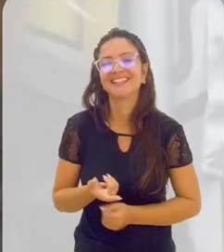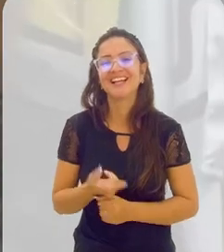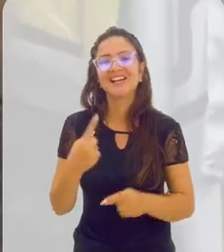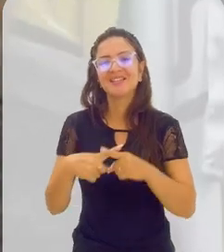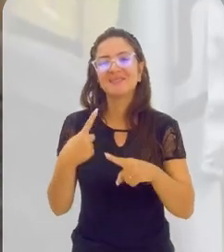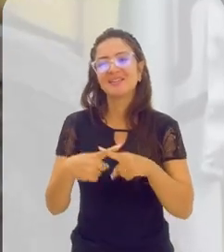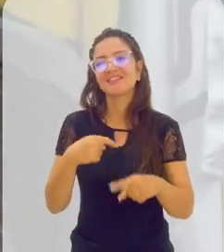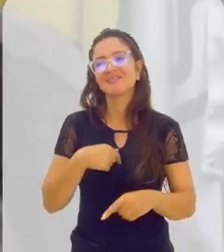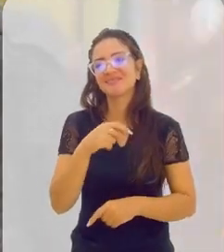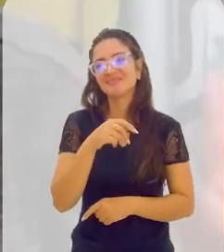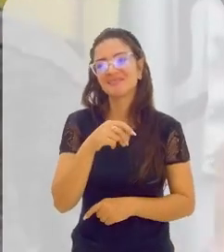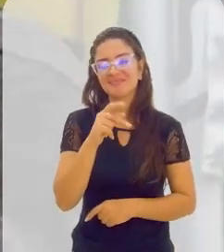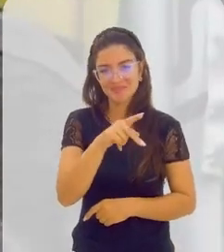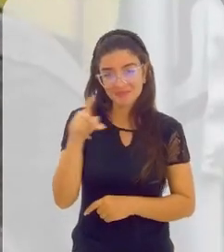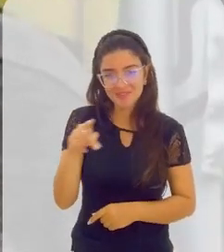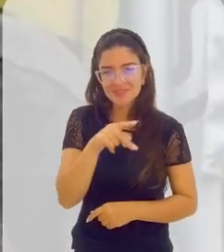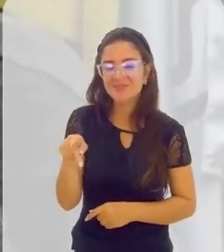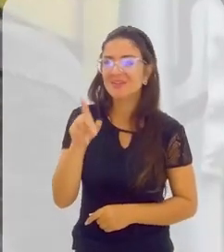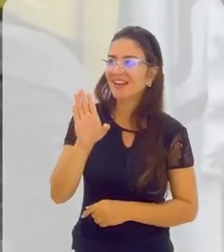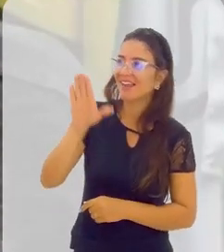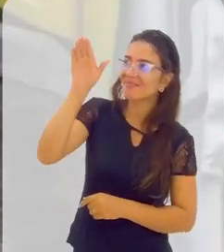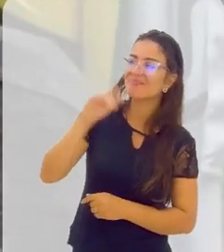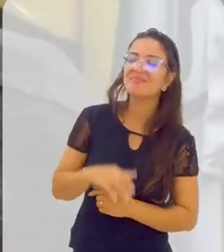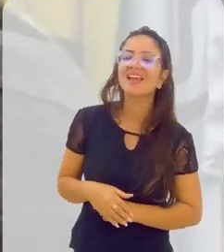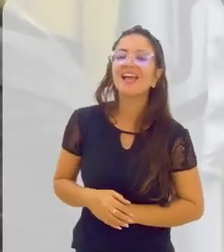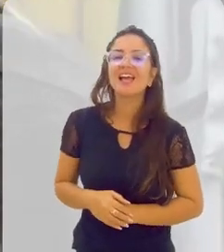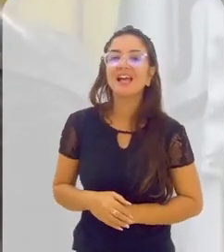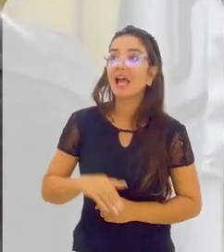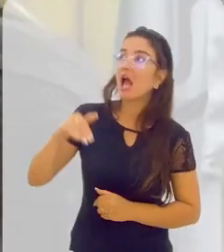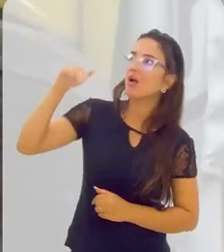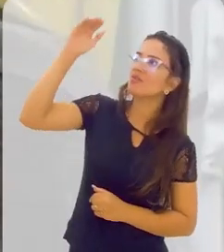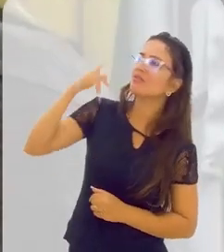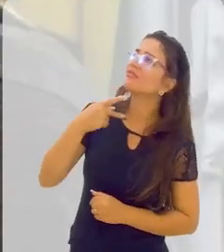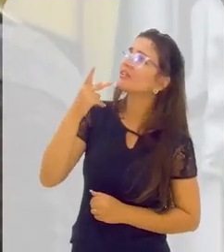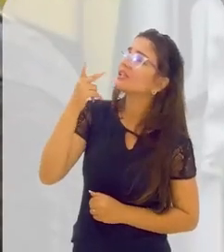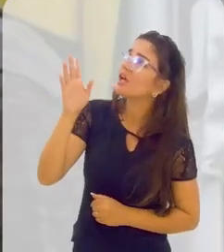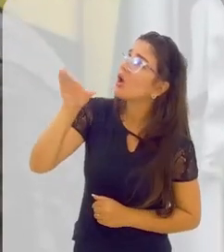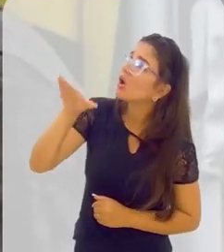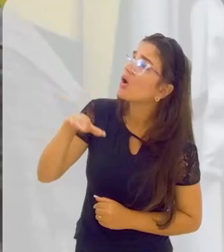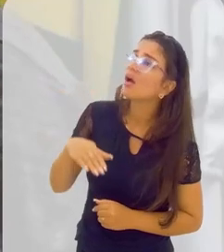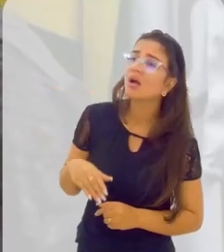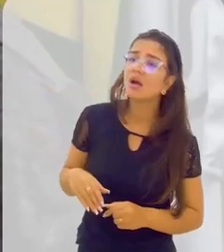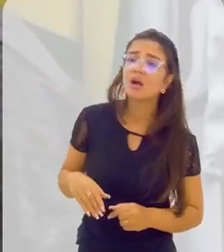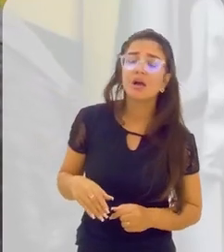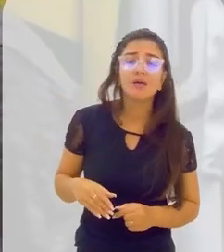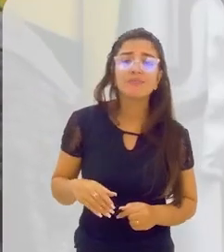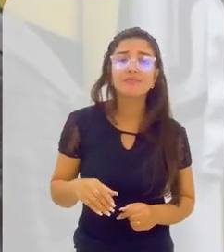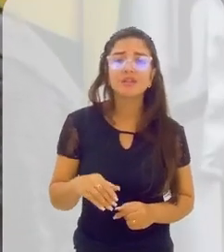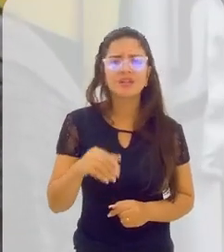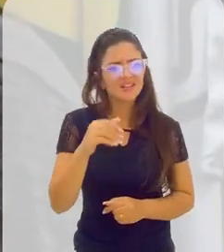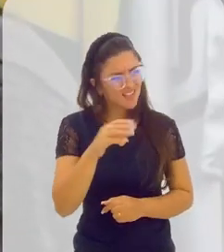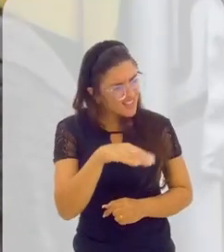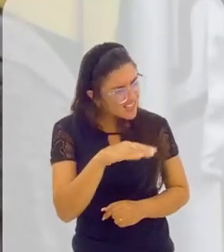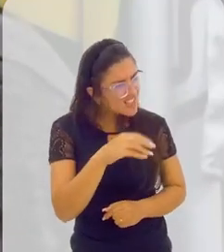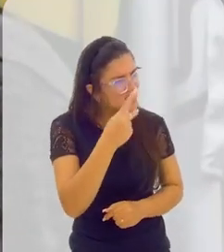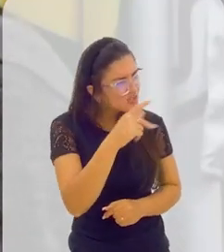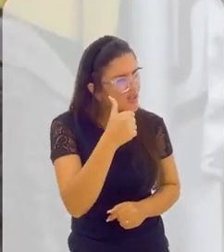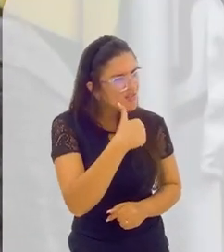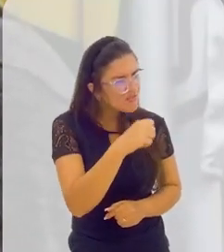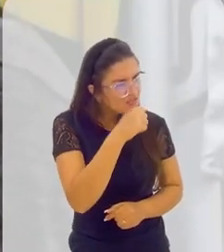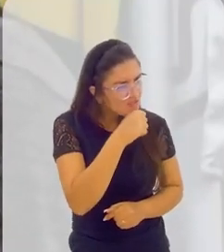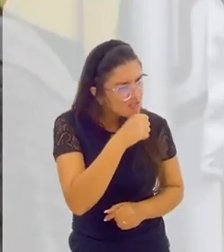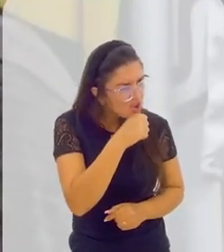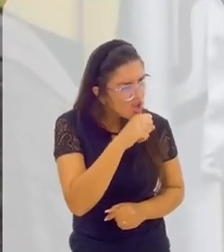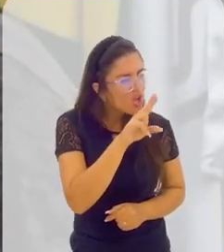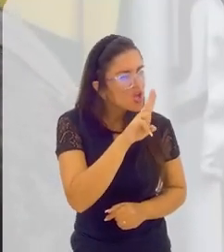era aquilo enorme enorme né E quando eu falei para ele ele falou assim não acredito que tua avó era dona Anita e